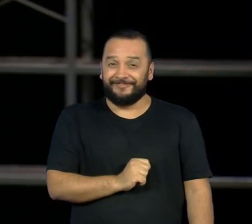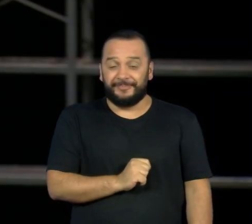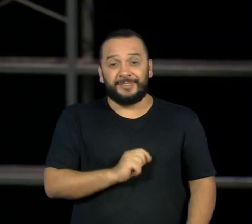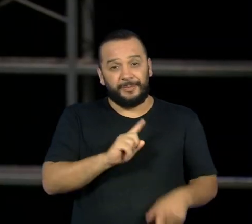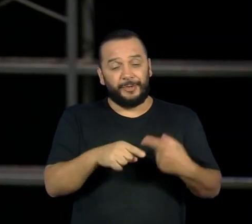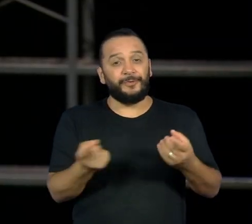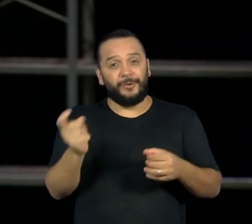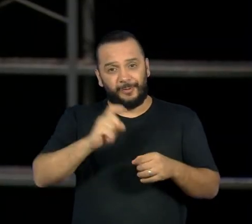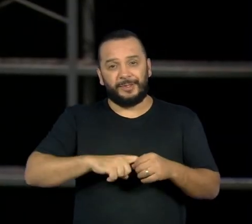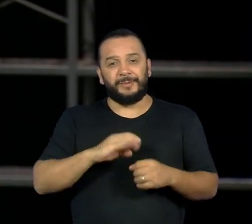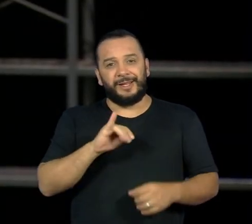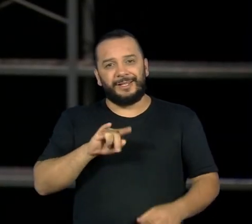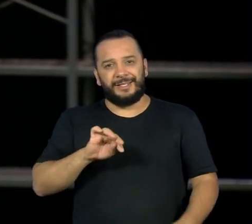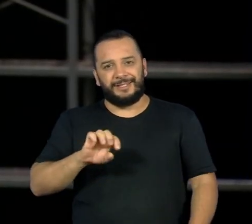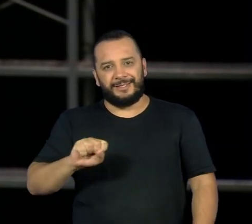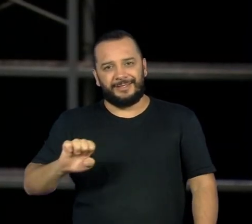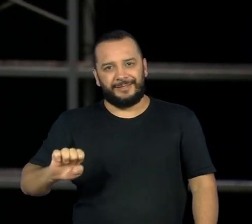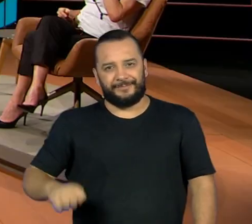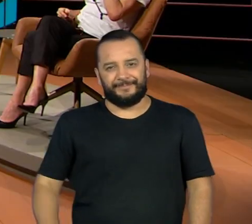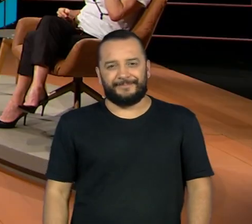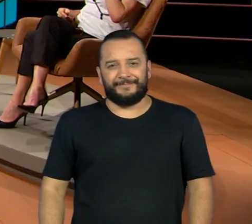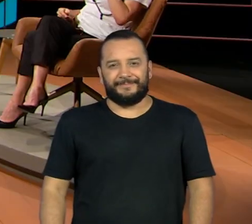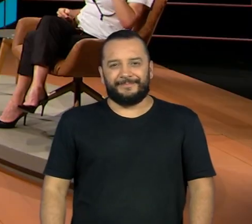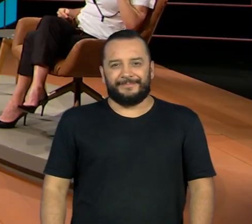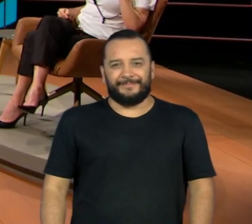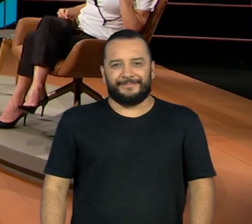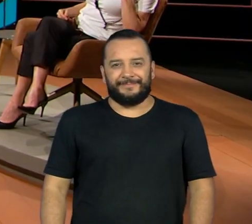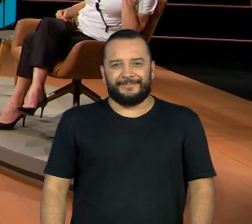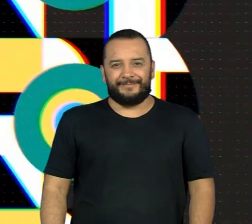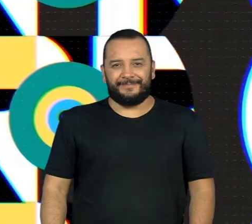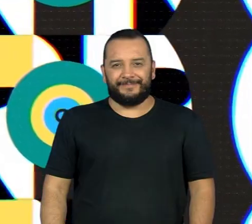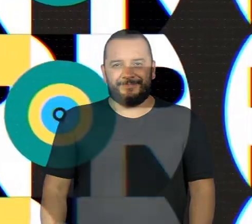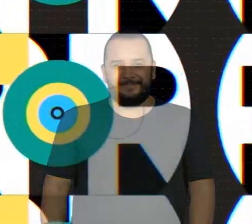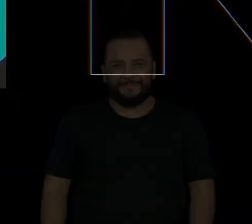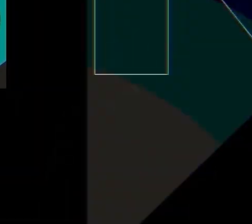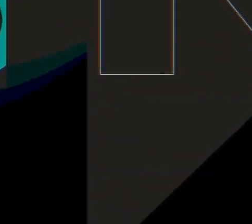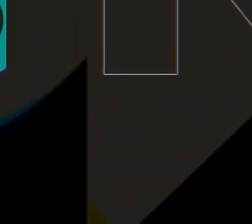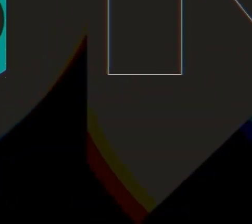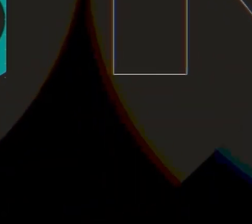A gente volta já com Clarice Abujanra. Nossa Senhora.